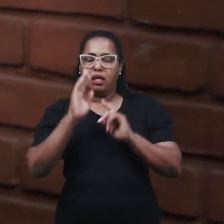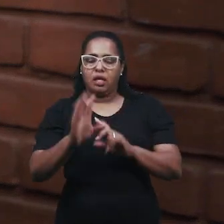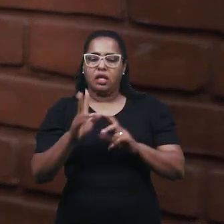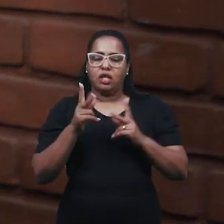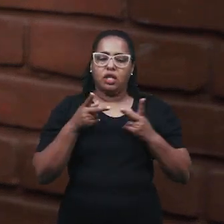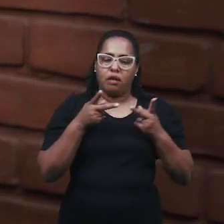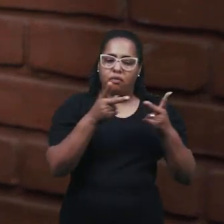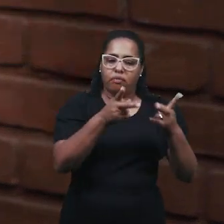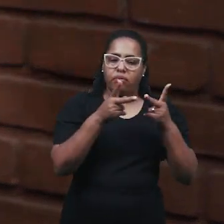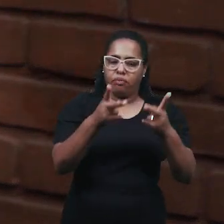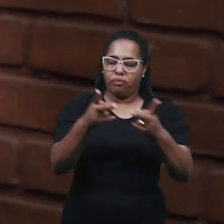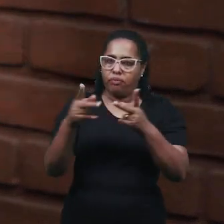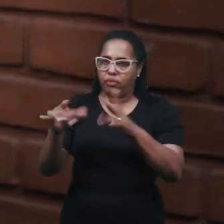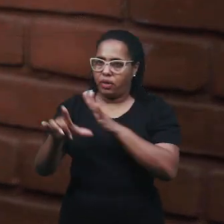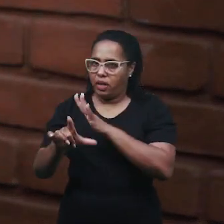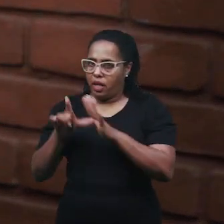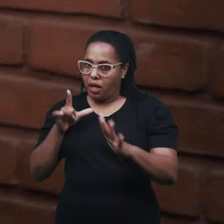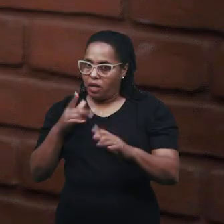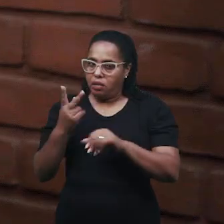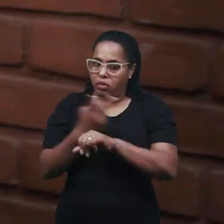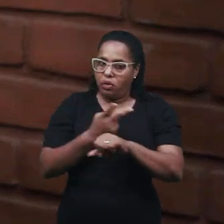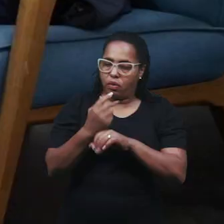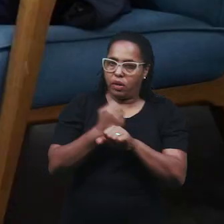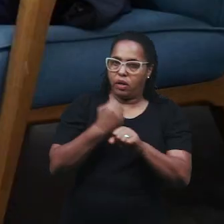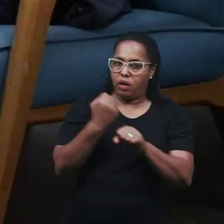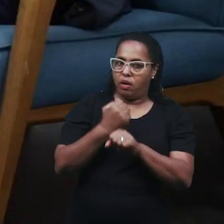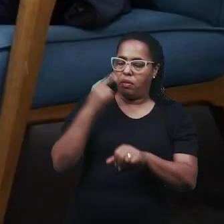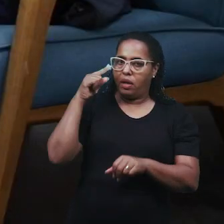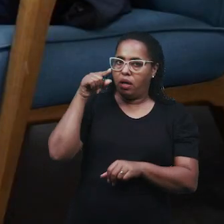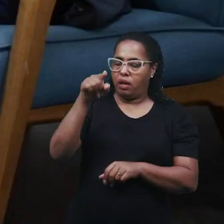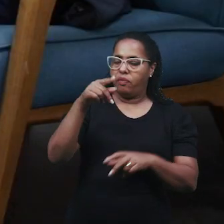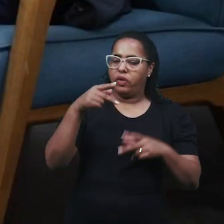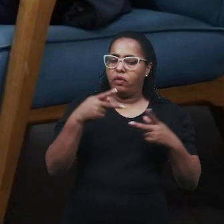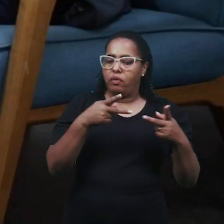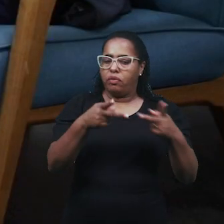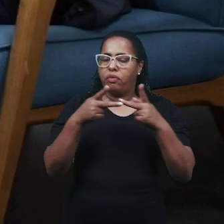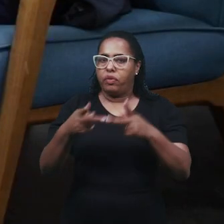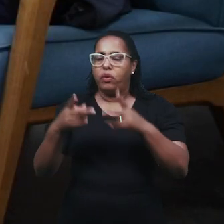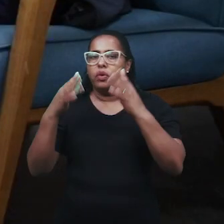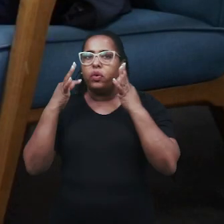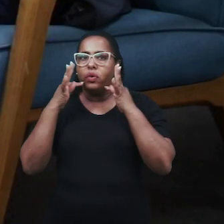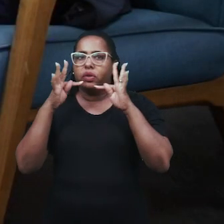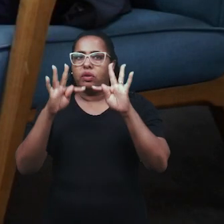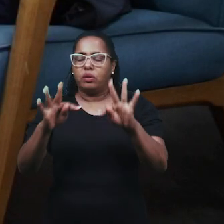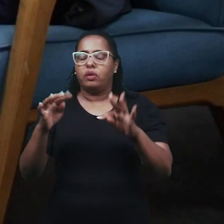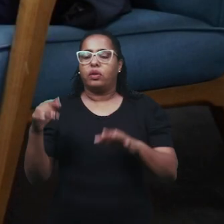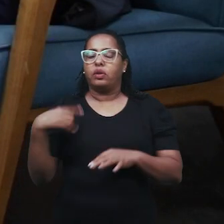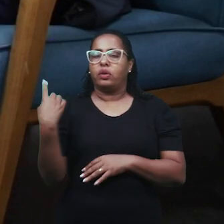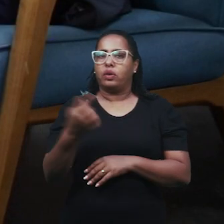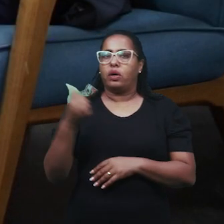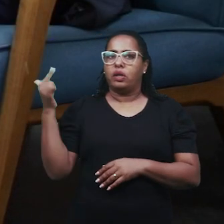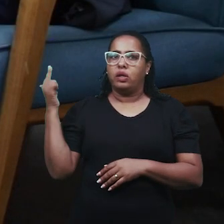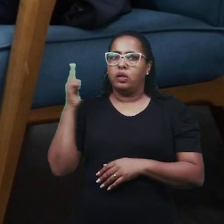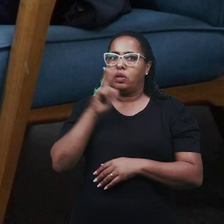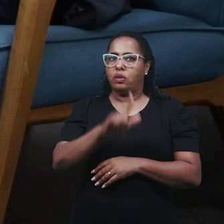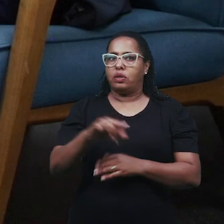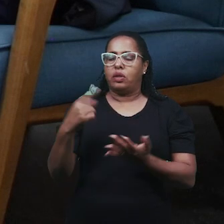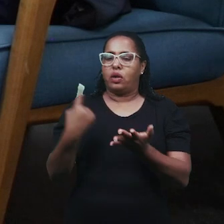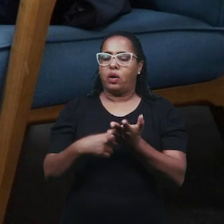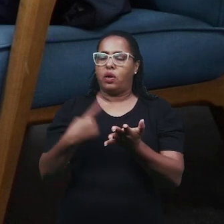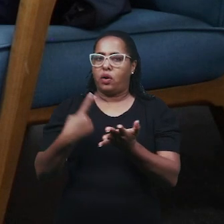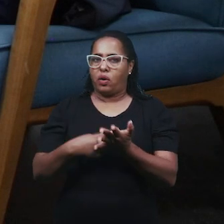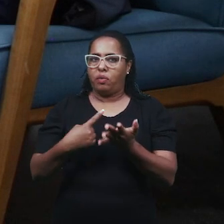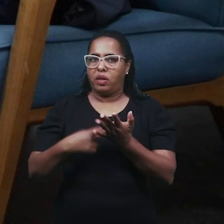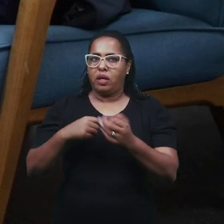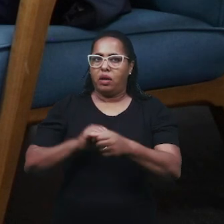tínhamos visitado, procurando a obra lá. E com esse testemunho nós conseguimos marcar um seminário, pastores